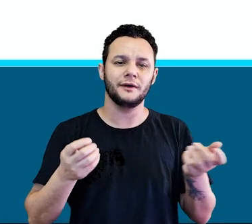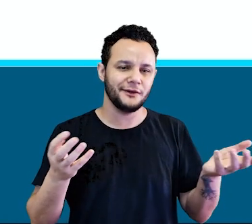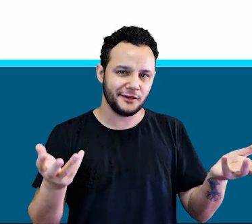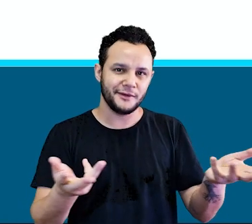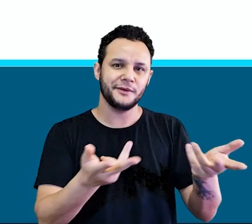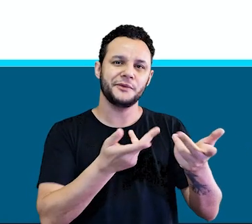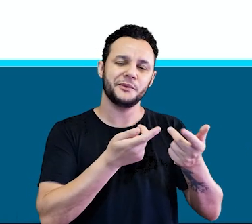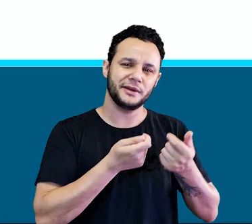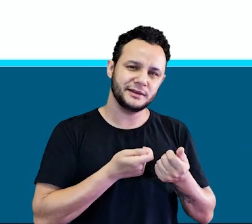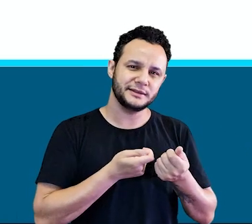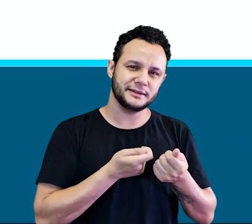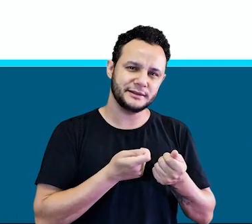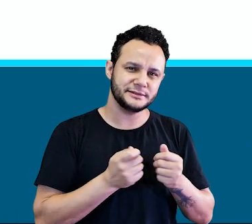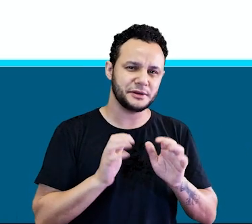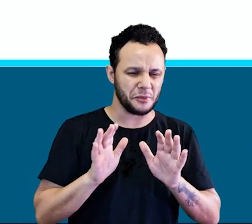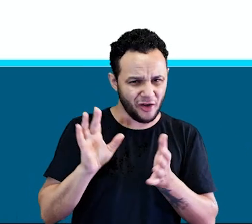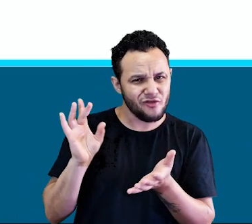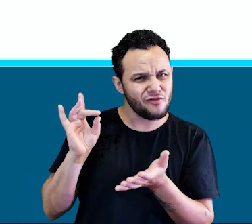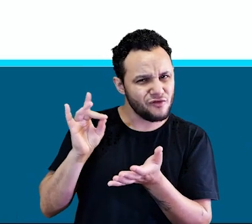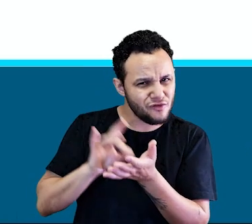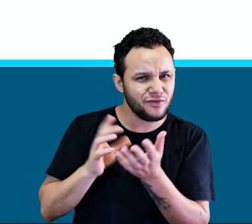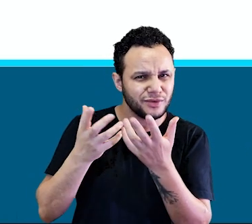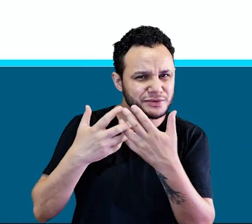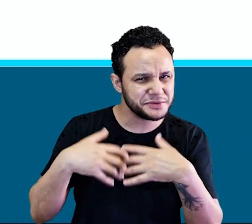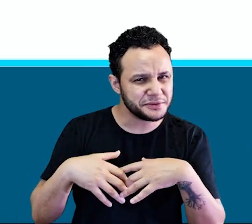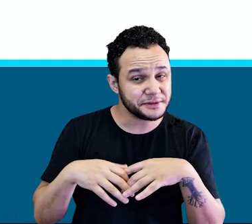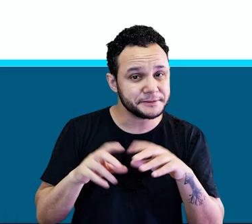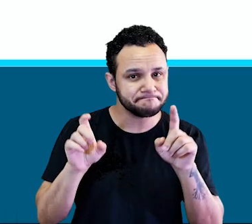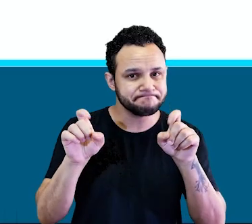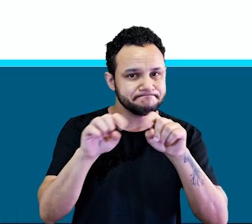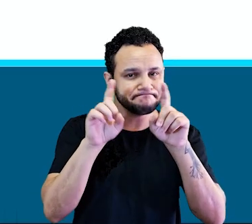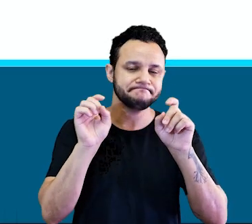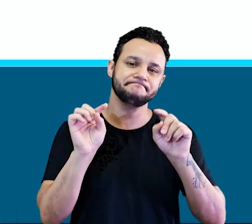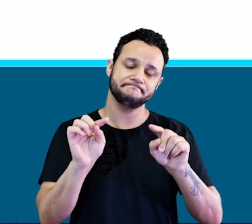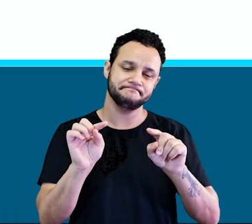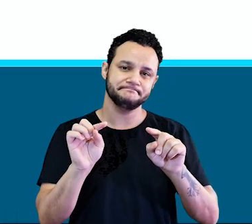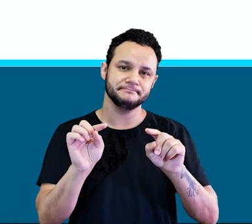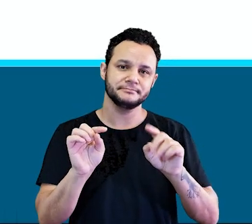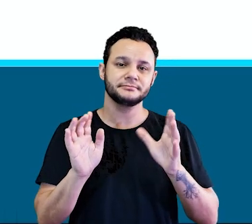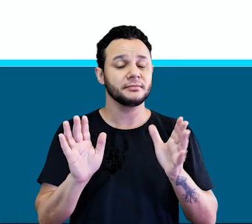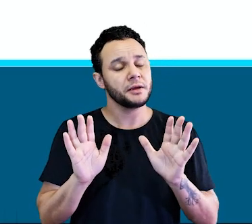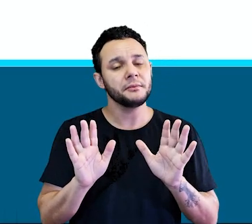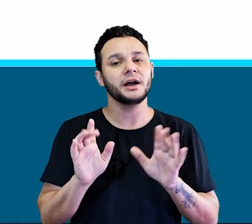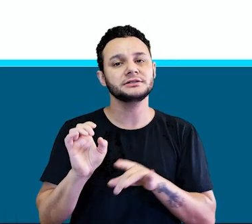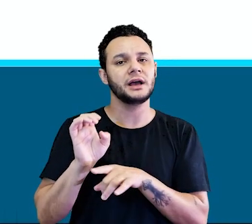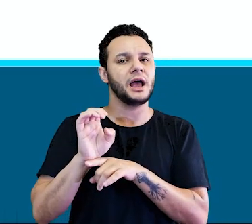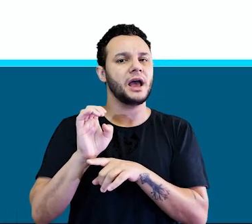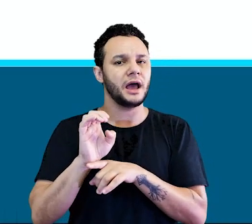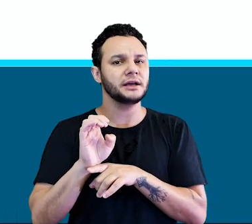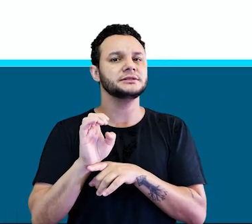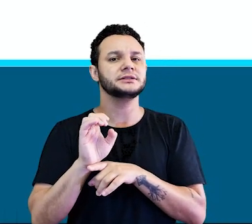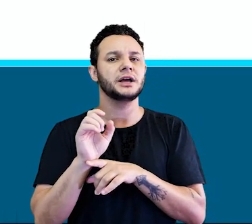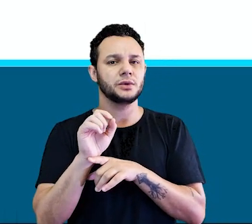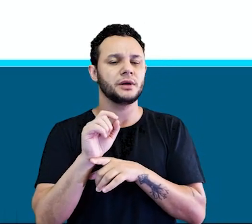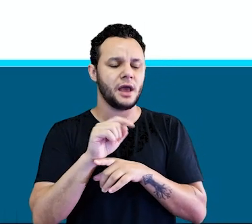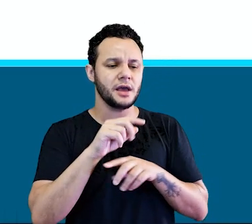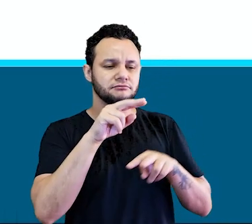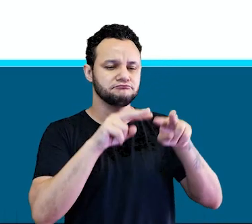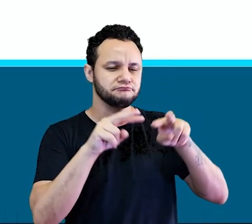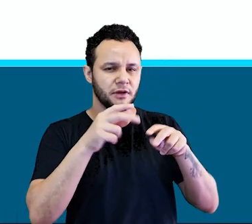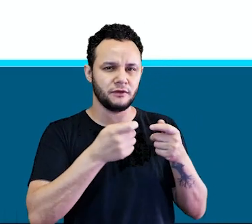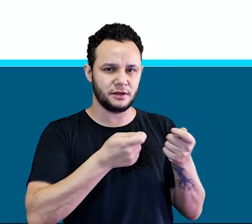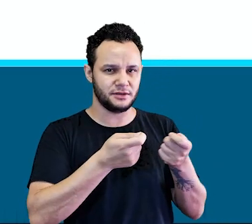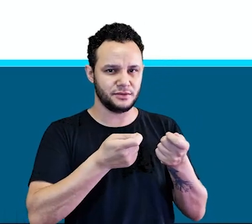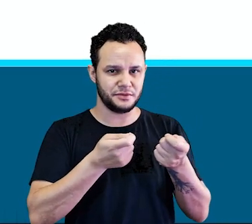da qualidade, ainda que isso seja bastante questionável também, certo? Mas é uma forma, né, de o Estado atuar